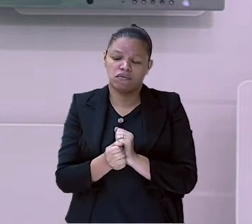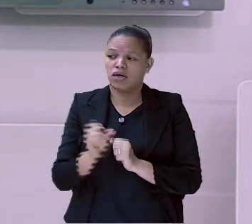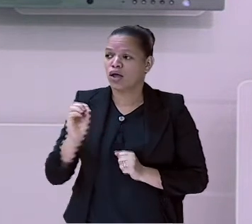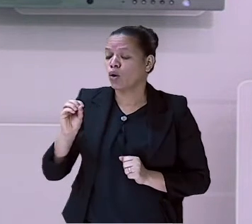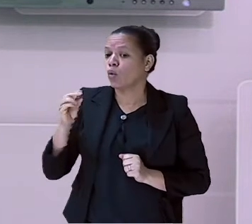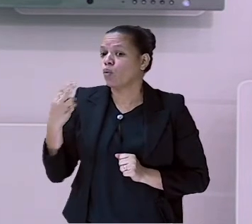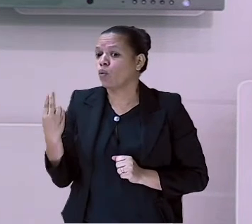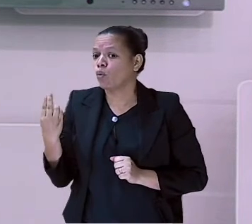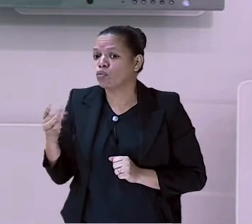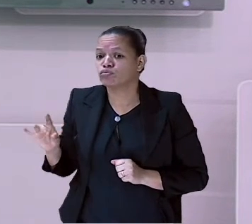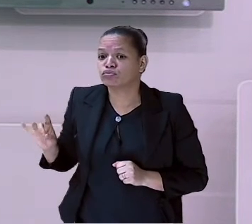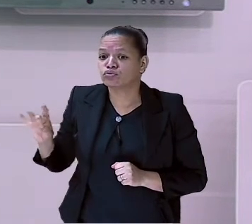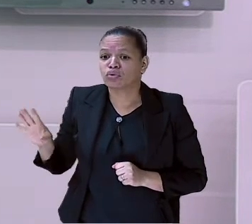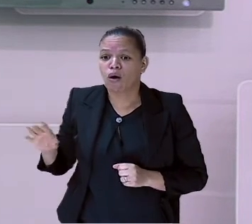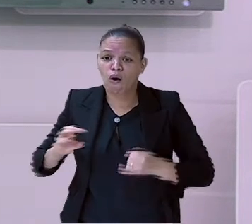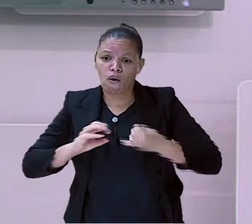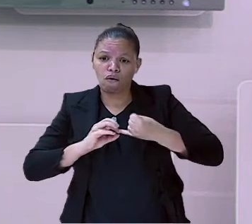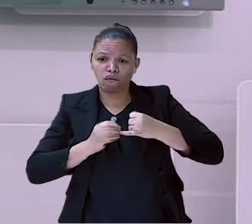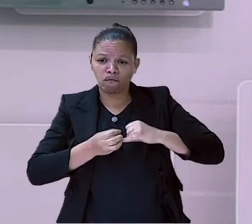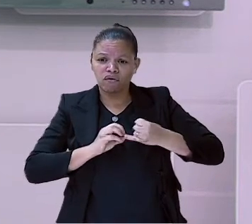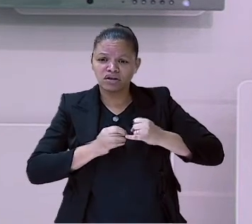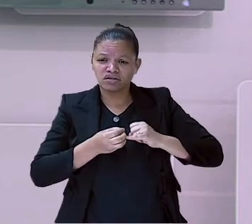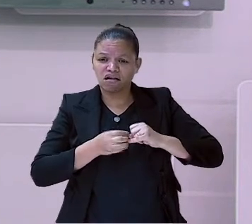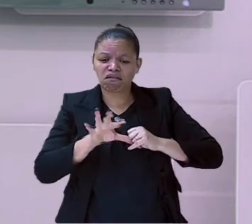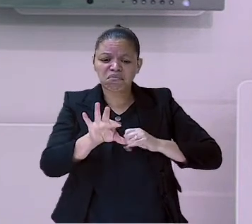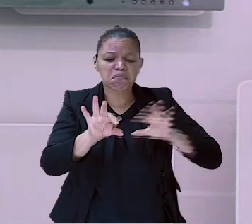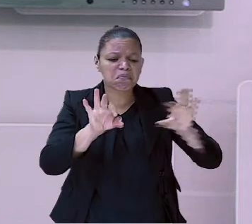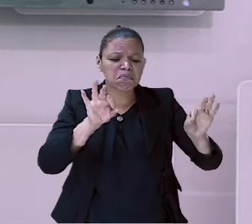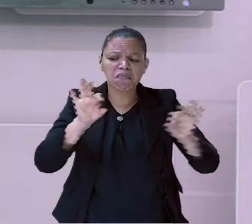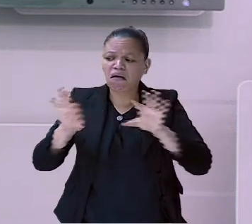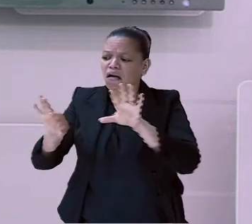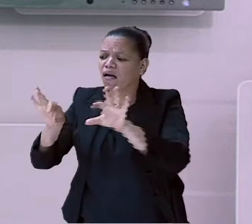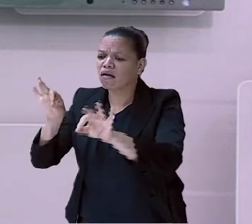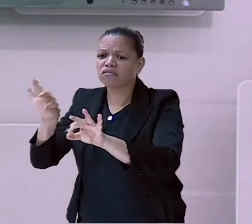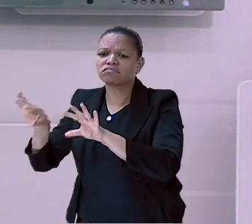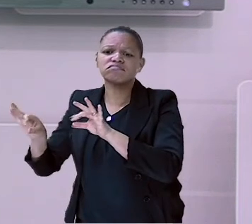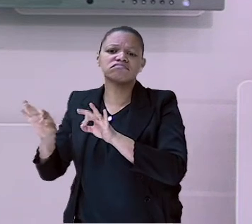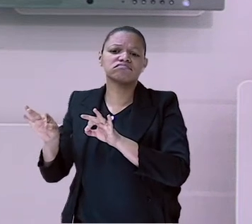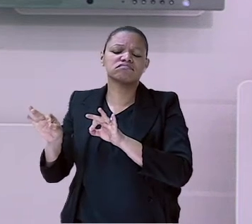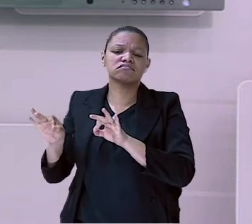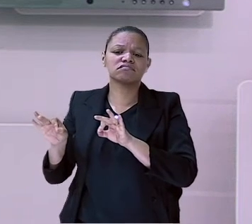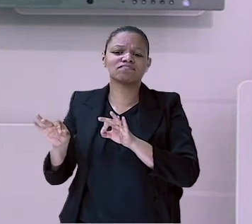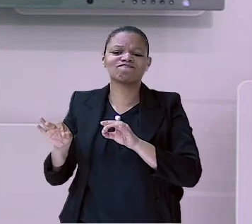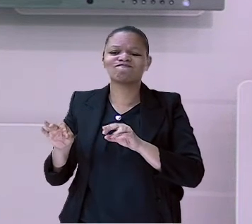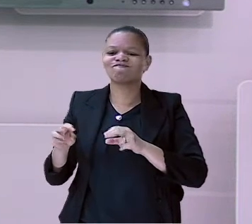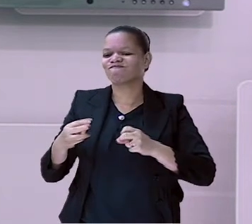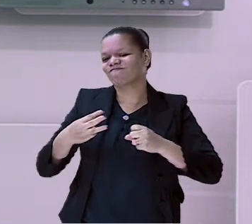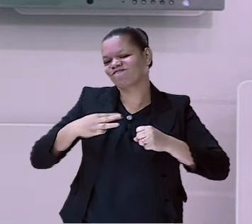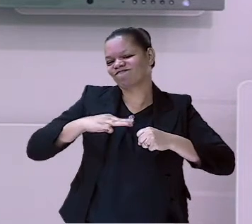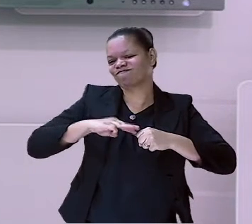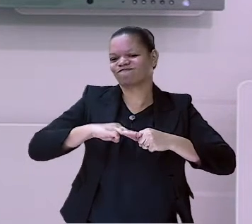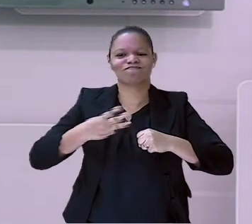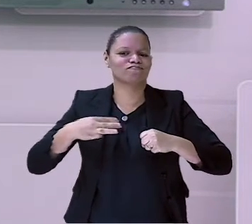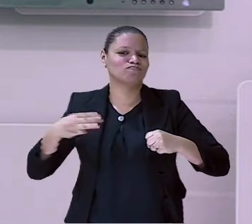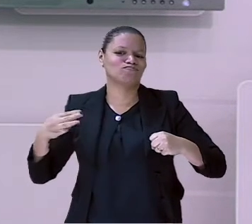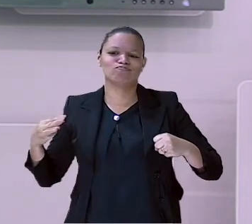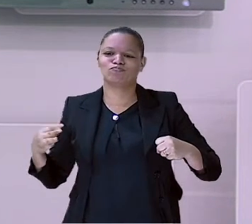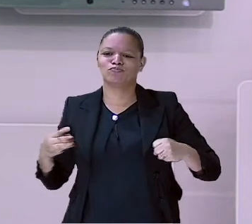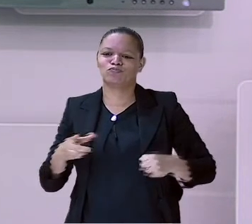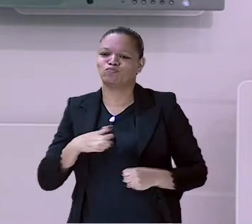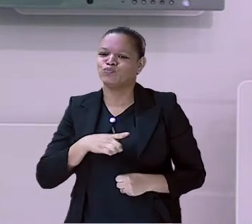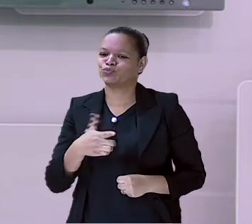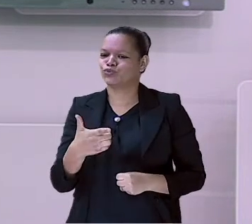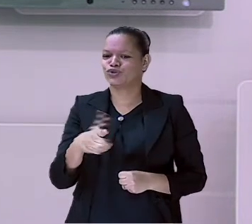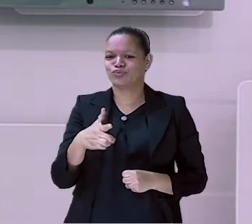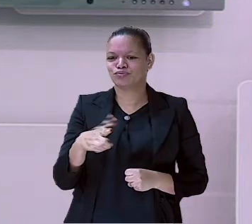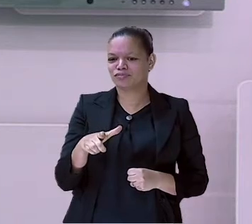você está fazendo aí? Quando você está selecionando o alimento, você não está nutrindo o seu corpo como um todo. Porque você lembra que lá na